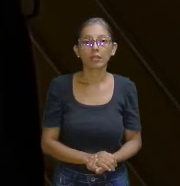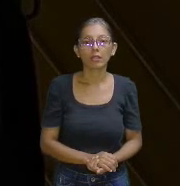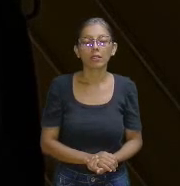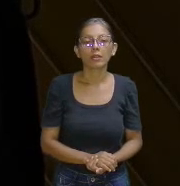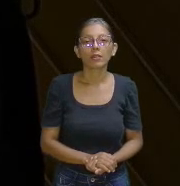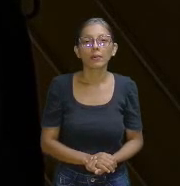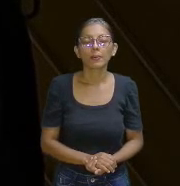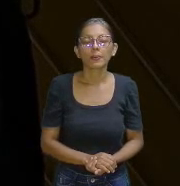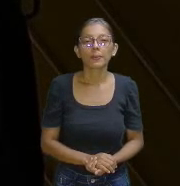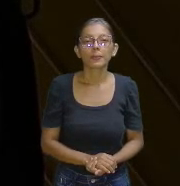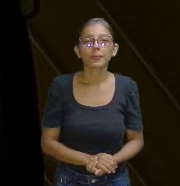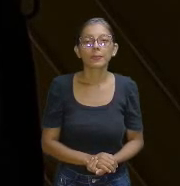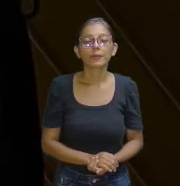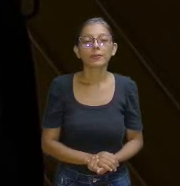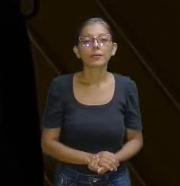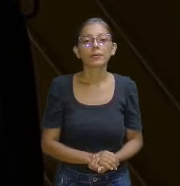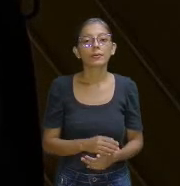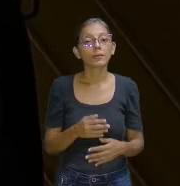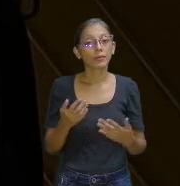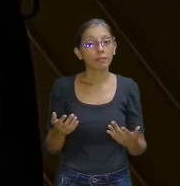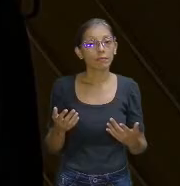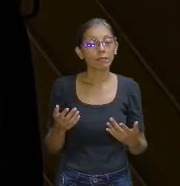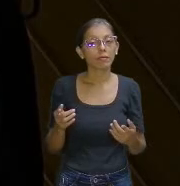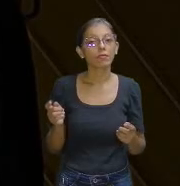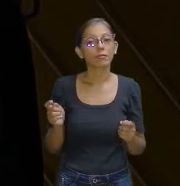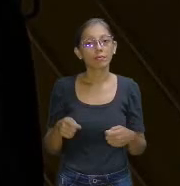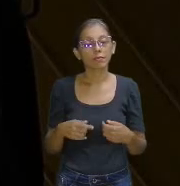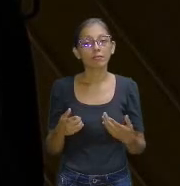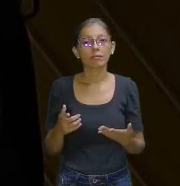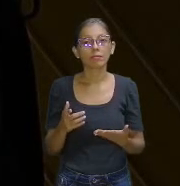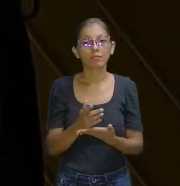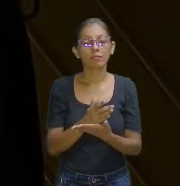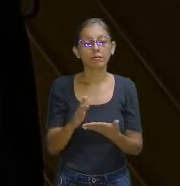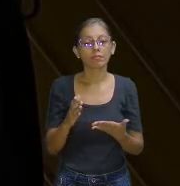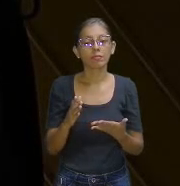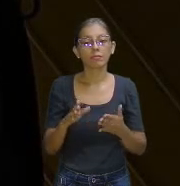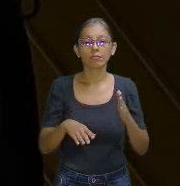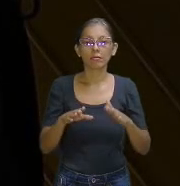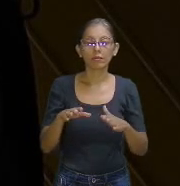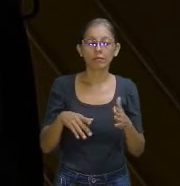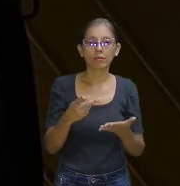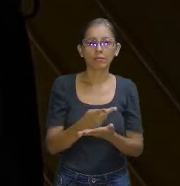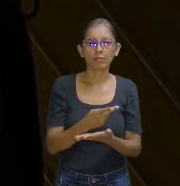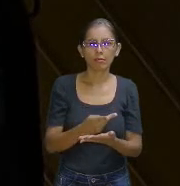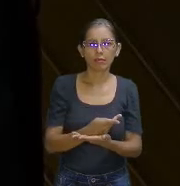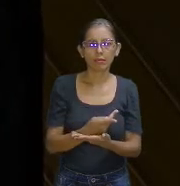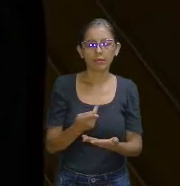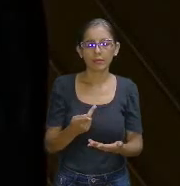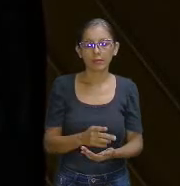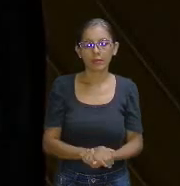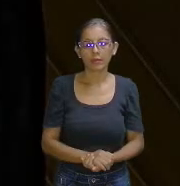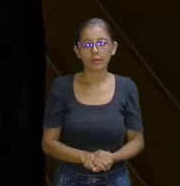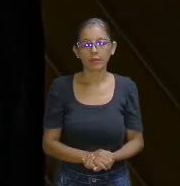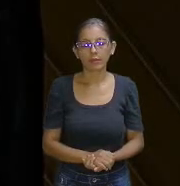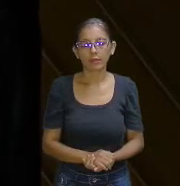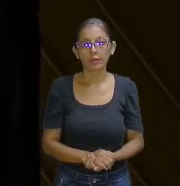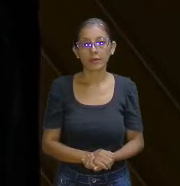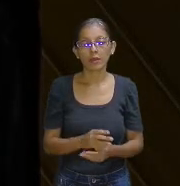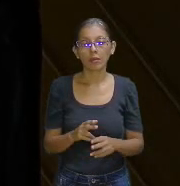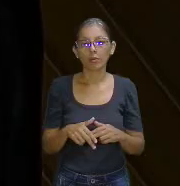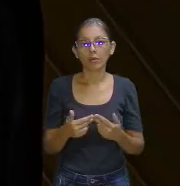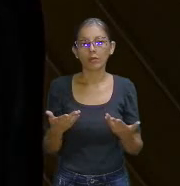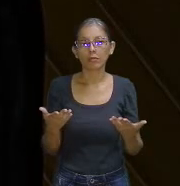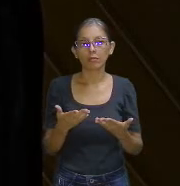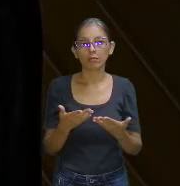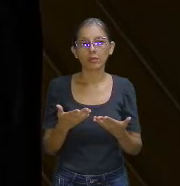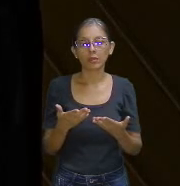irresignação. Ausente, portanto, prejuízo e configurada a preclusão, não há vício processual a ser reconhecido.